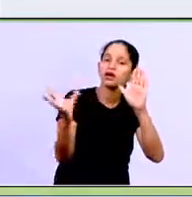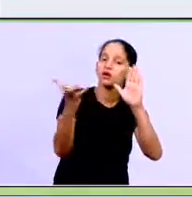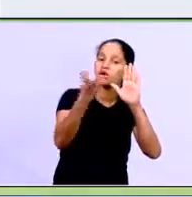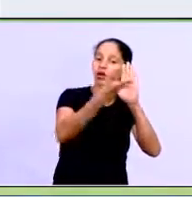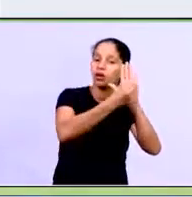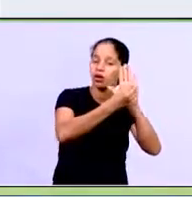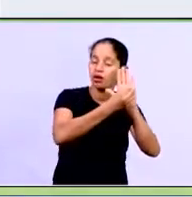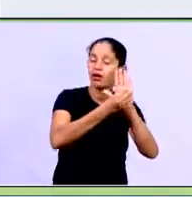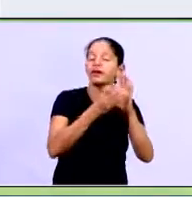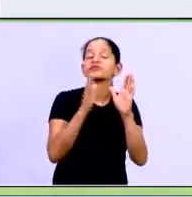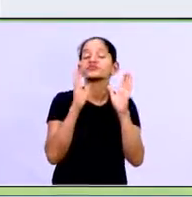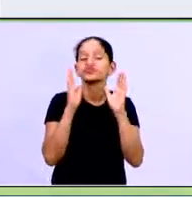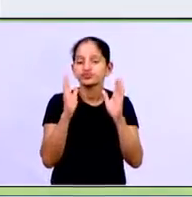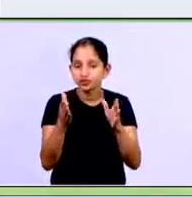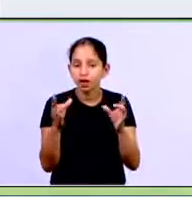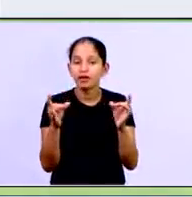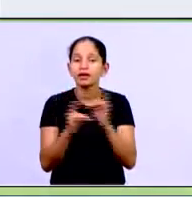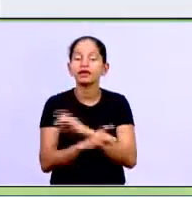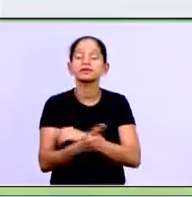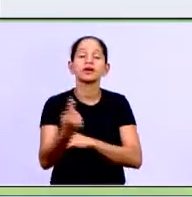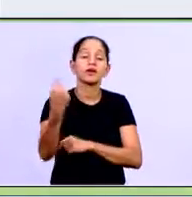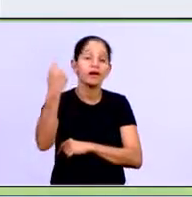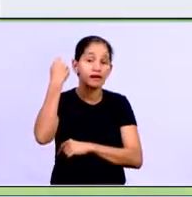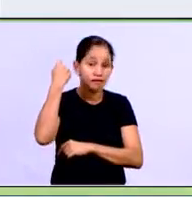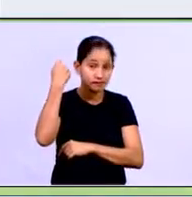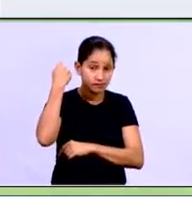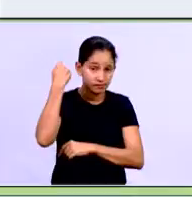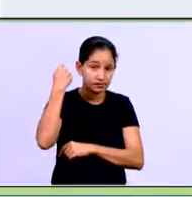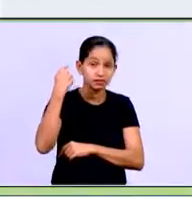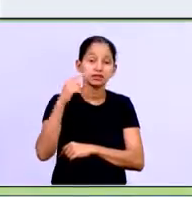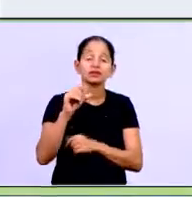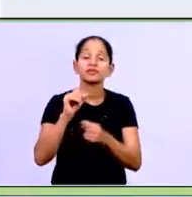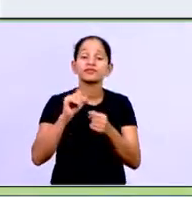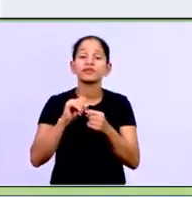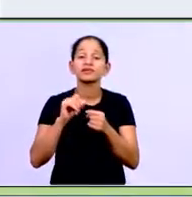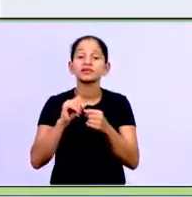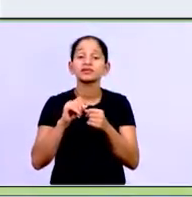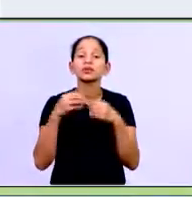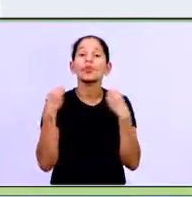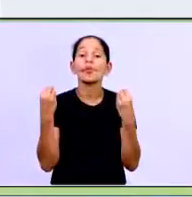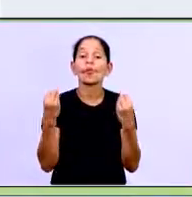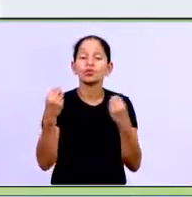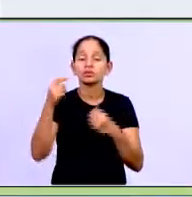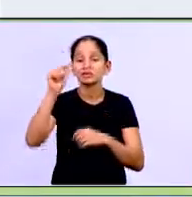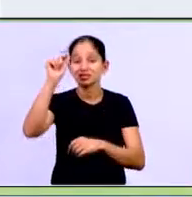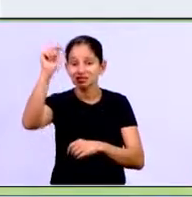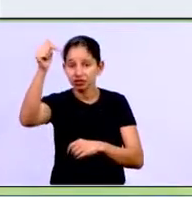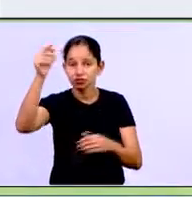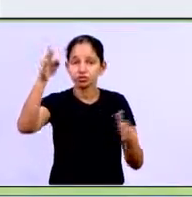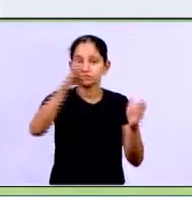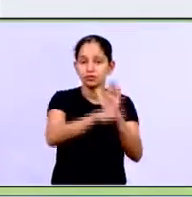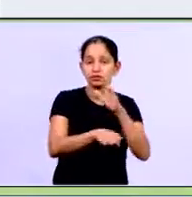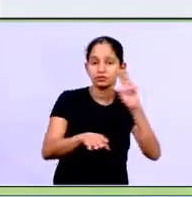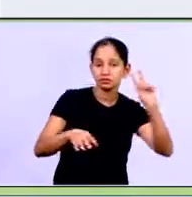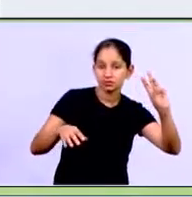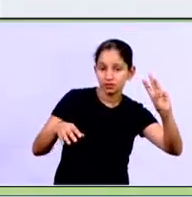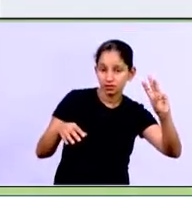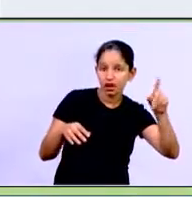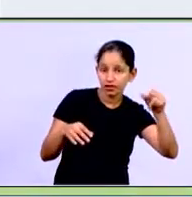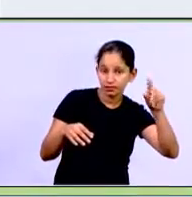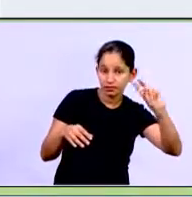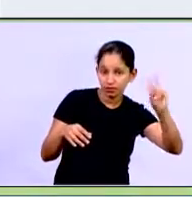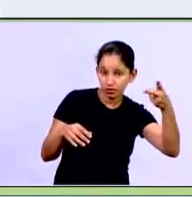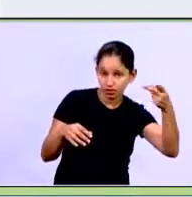R$2.370,18. Aquela dívida minha de 7.845, ela vai ser atualizada, porque eu fiz o segundo pagamento. Não devo